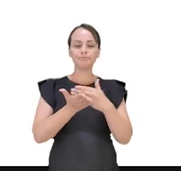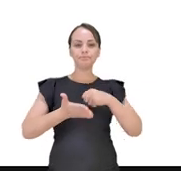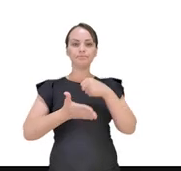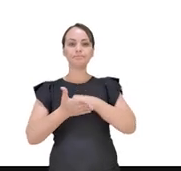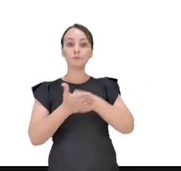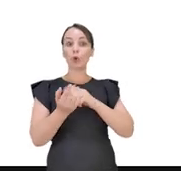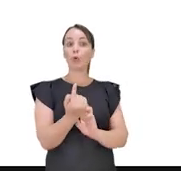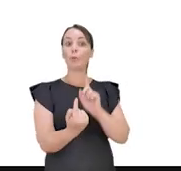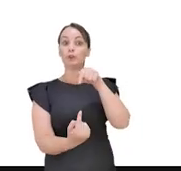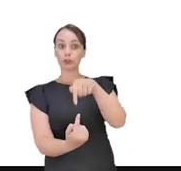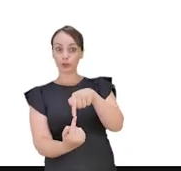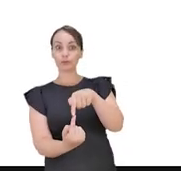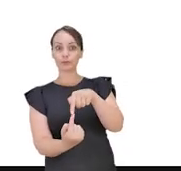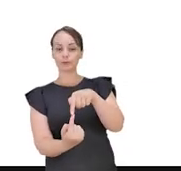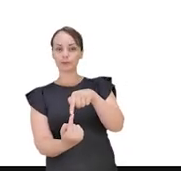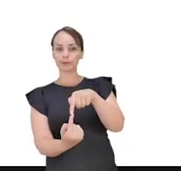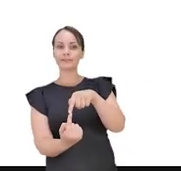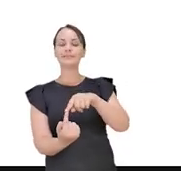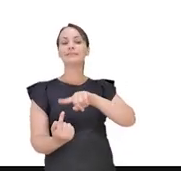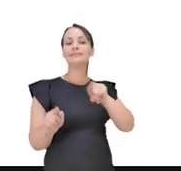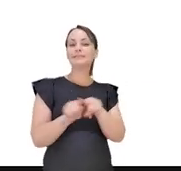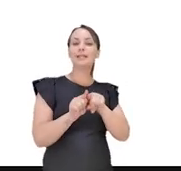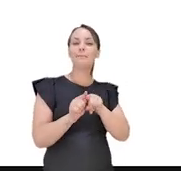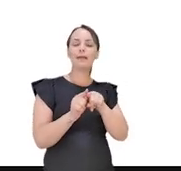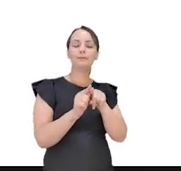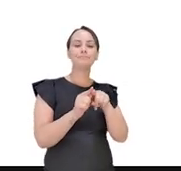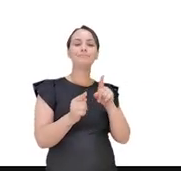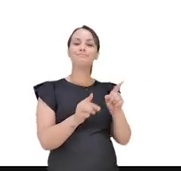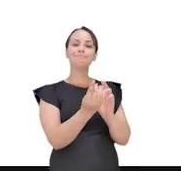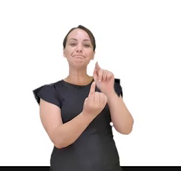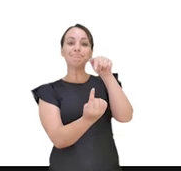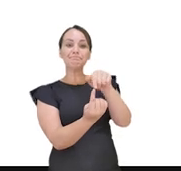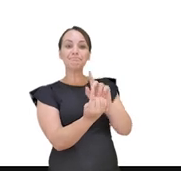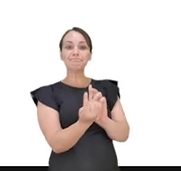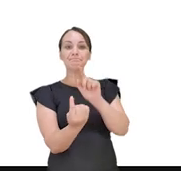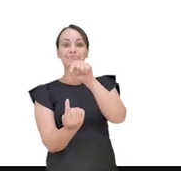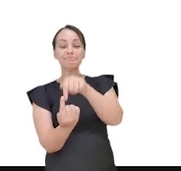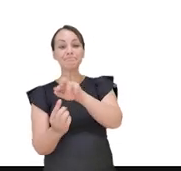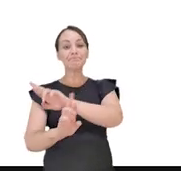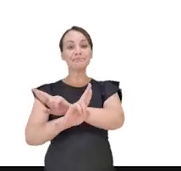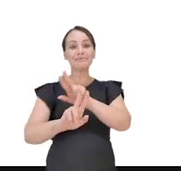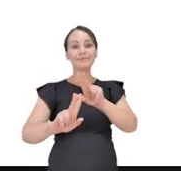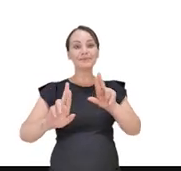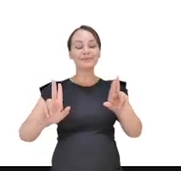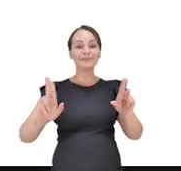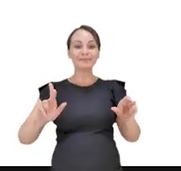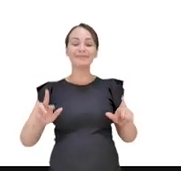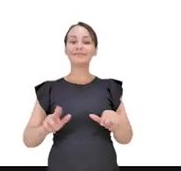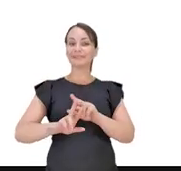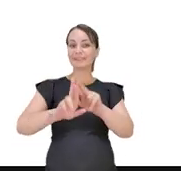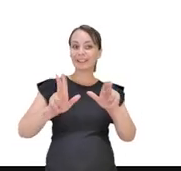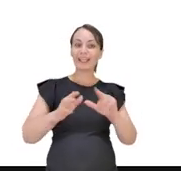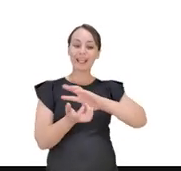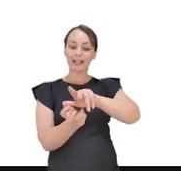determinada finalidade e aí também ele, em contrapartida, pode ser direcionado para outras finalidades, como o ensino lúdico,